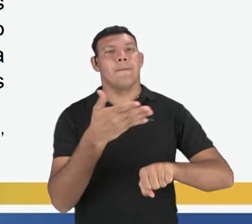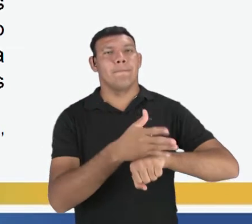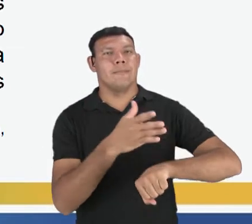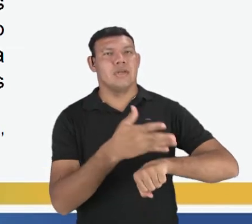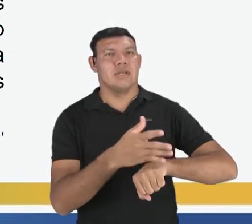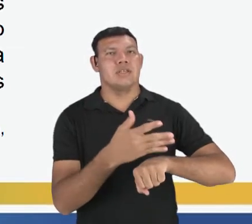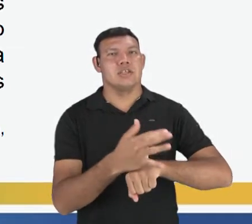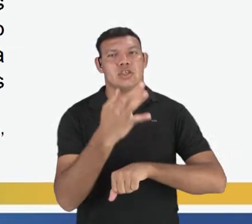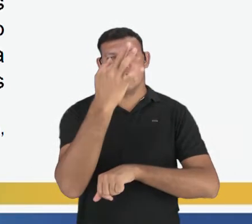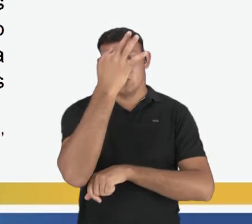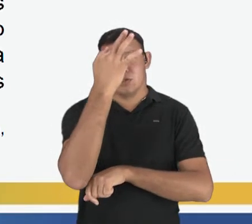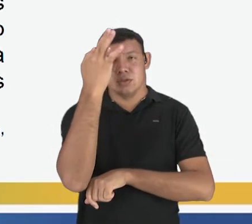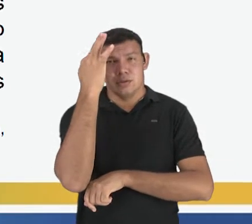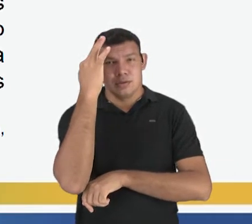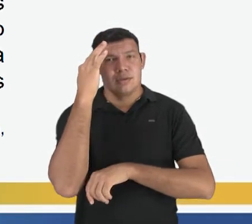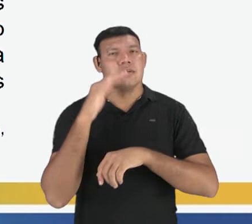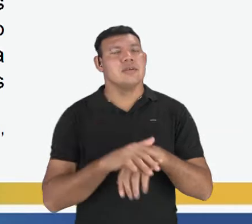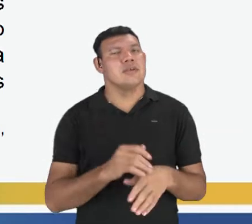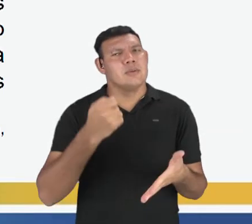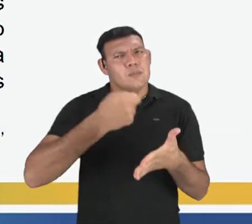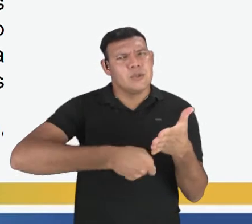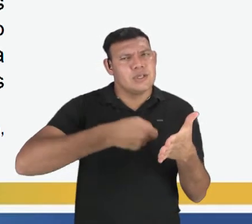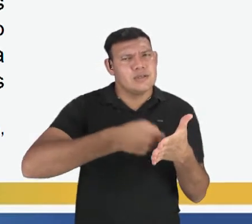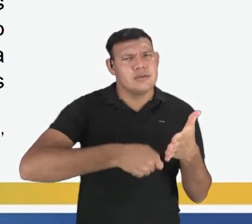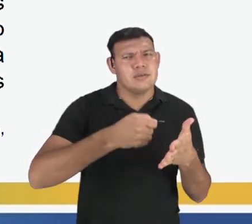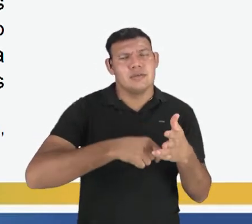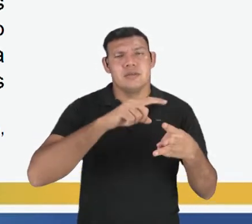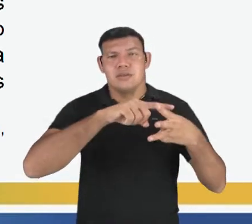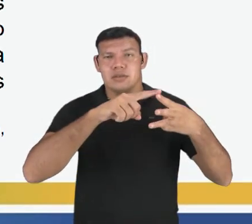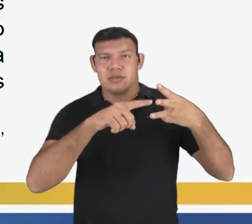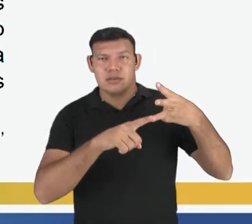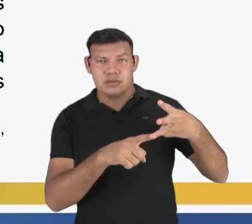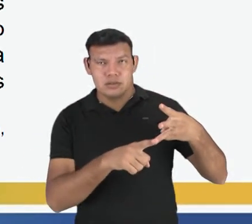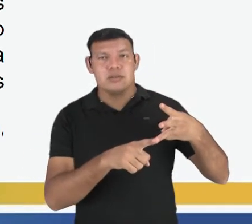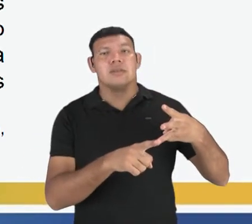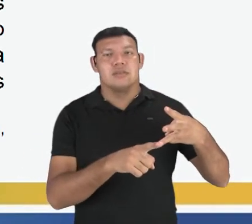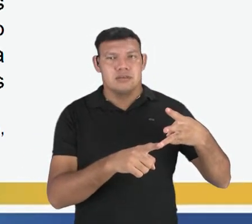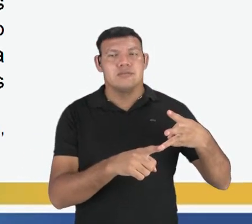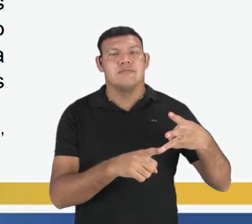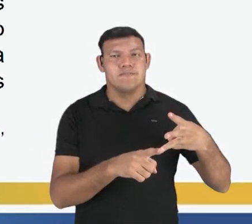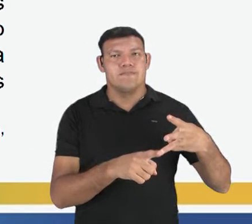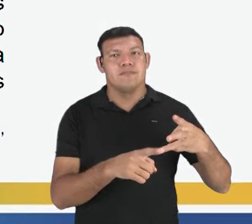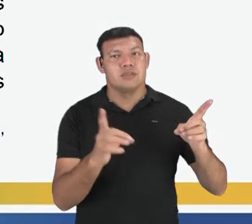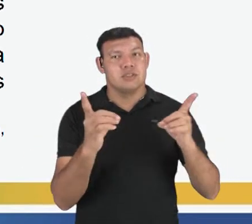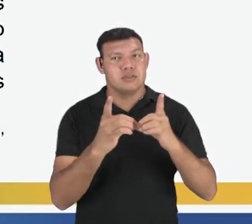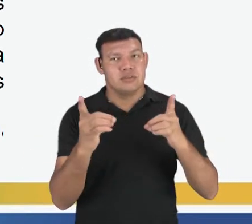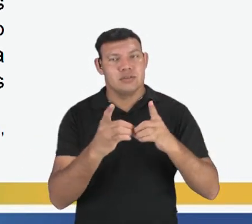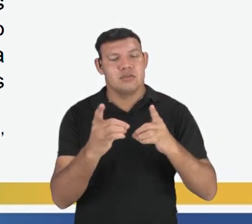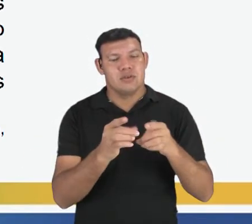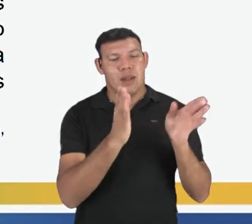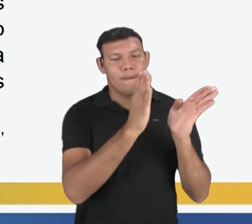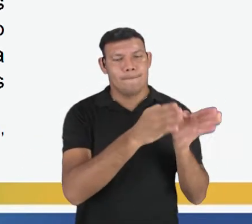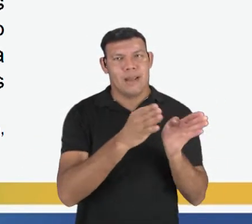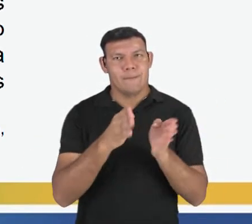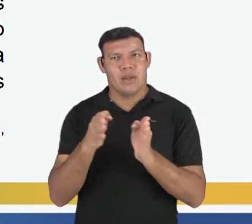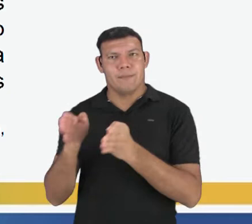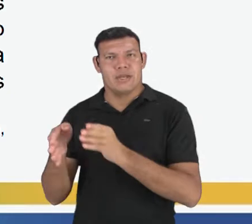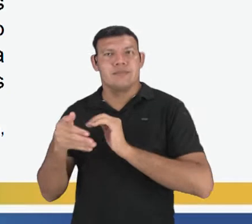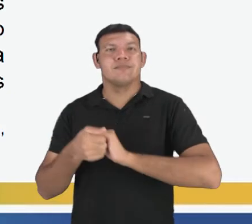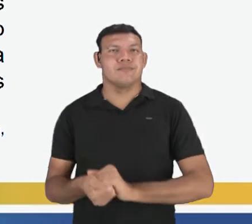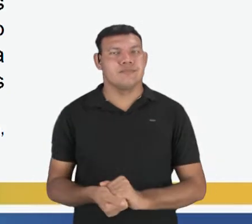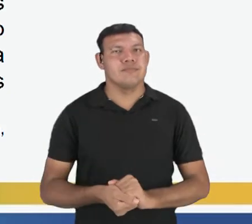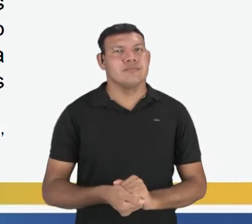do Filosofar, demanda a execução de 3 passos didaticamente